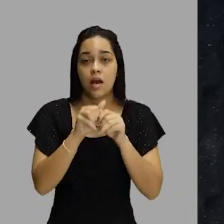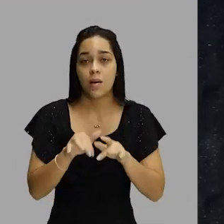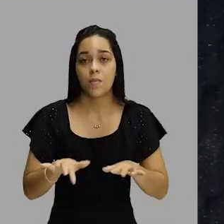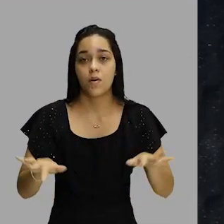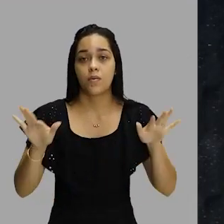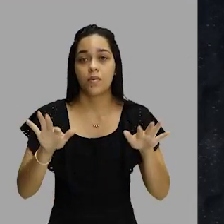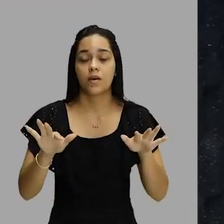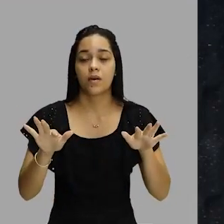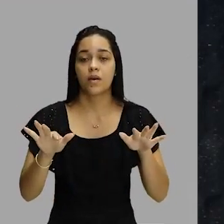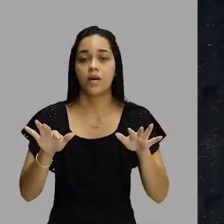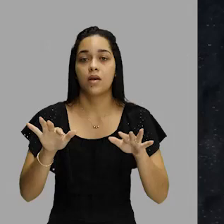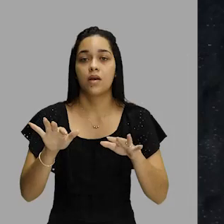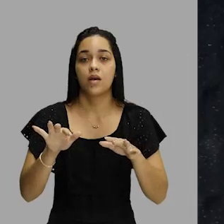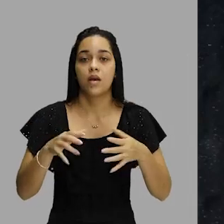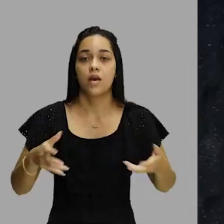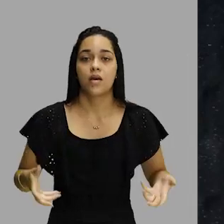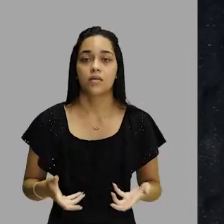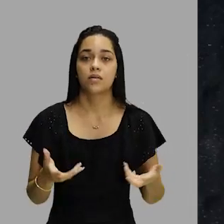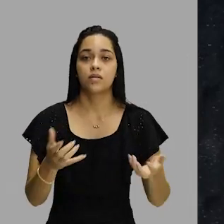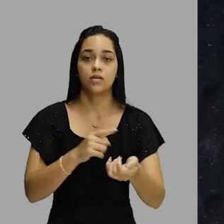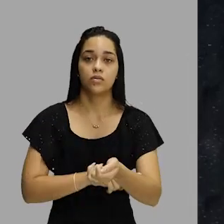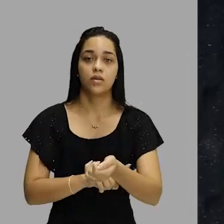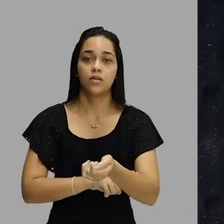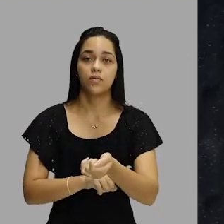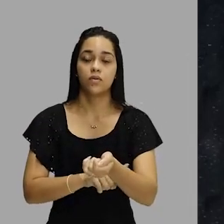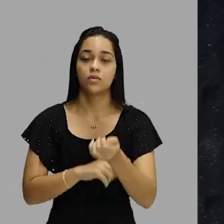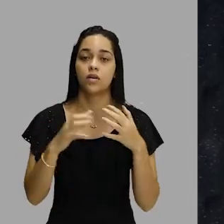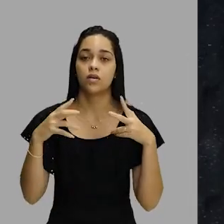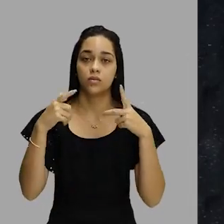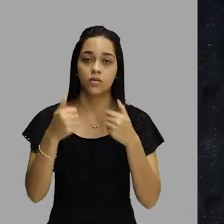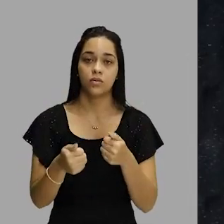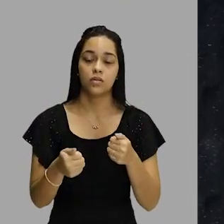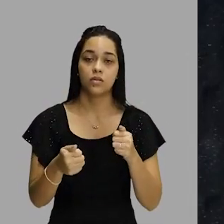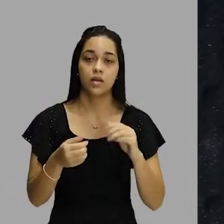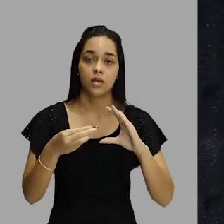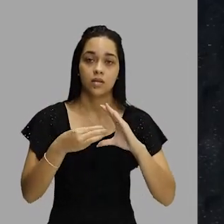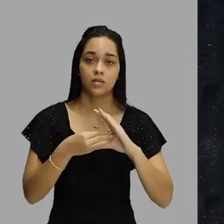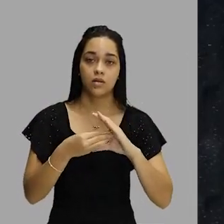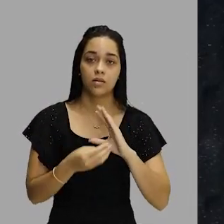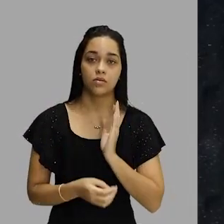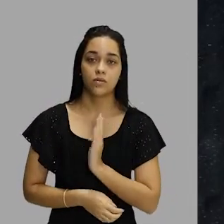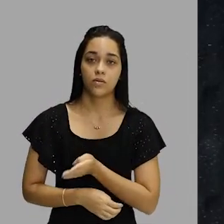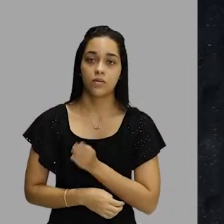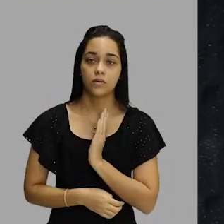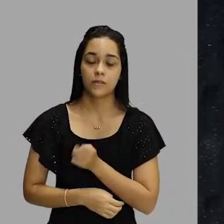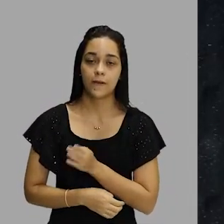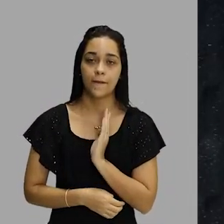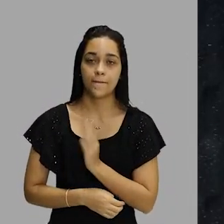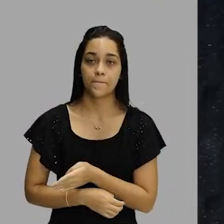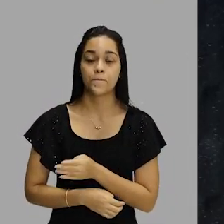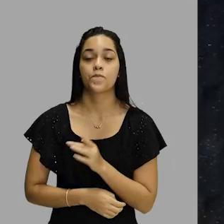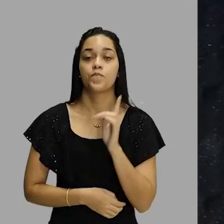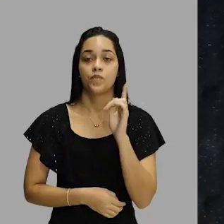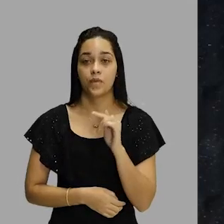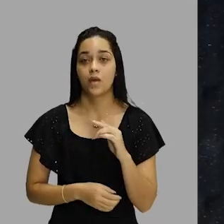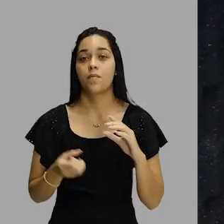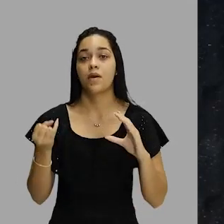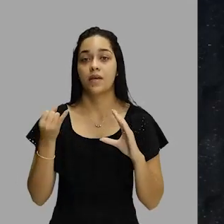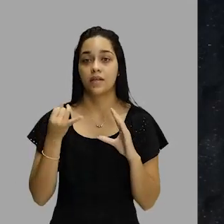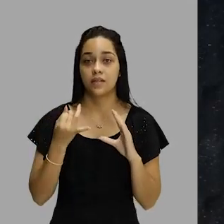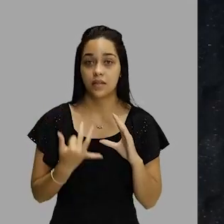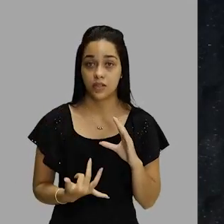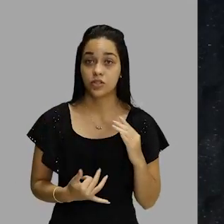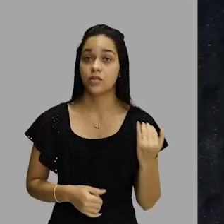impulso nervoso a todas as células musculares do coração, né? Então, é uma